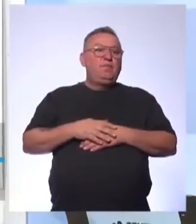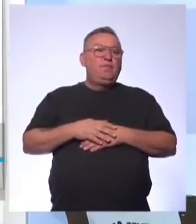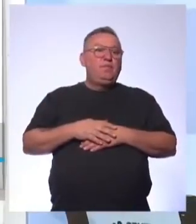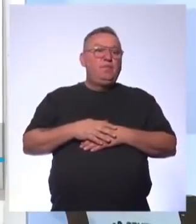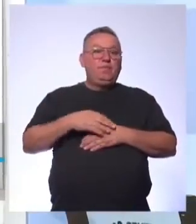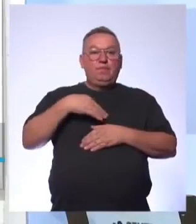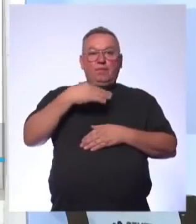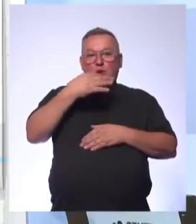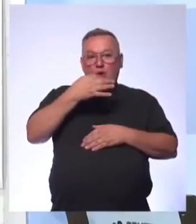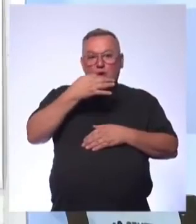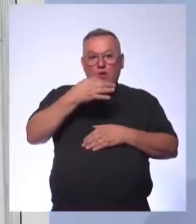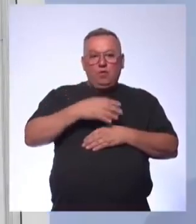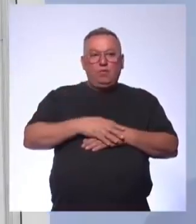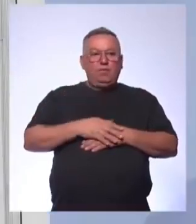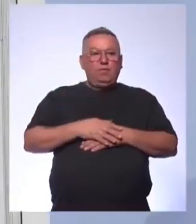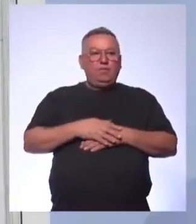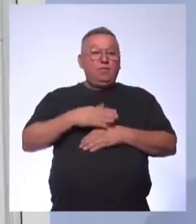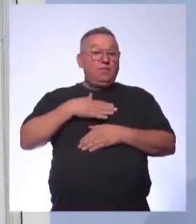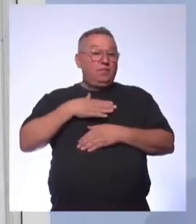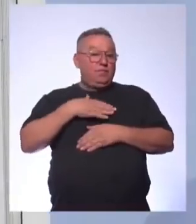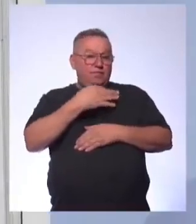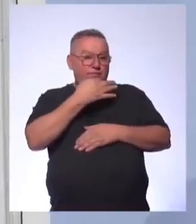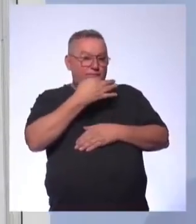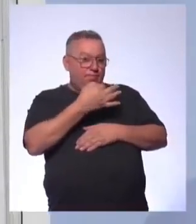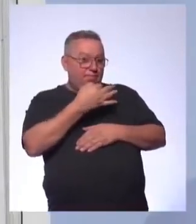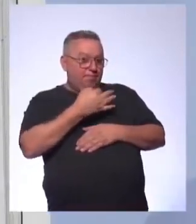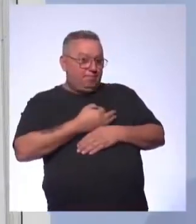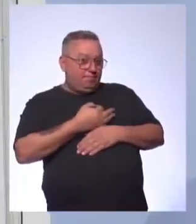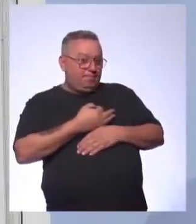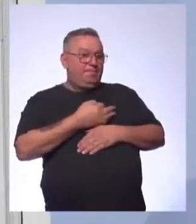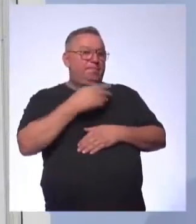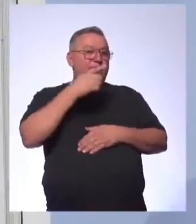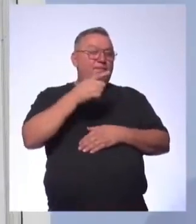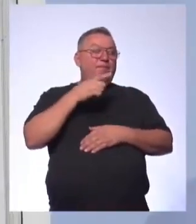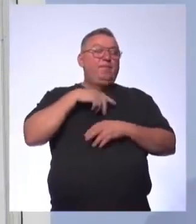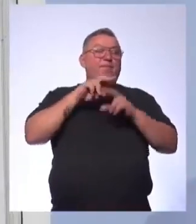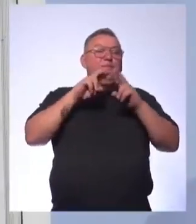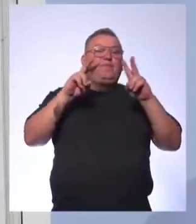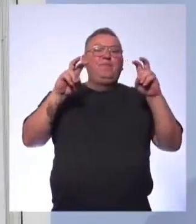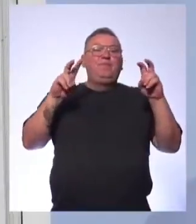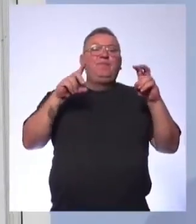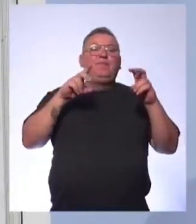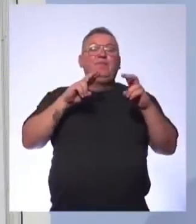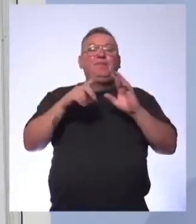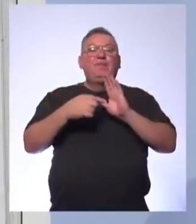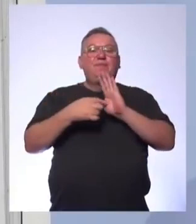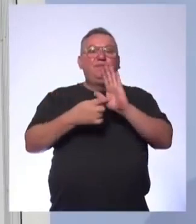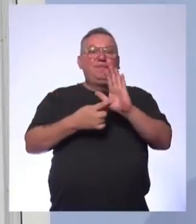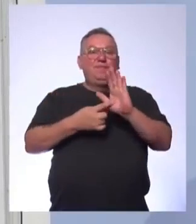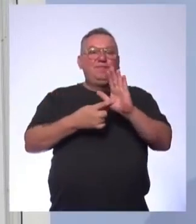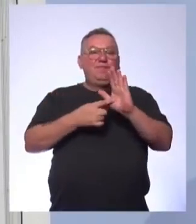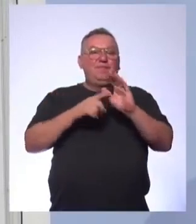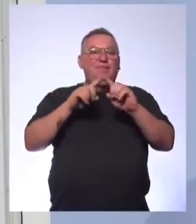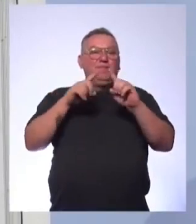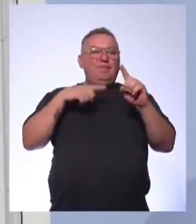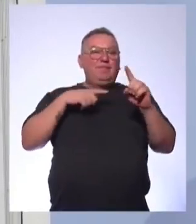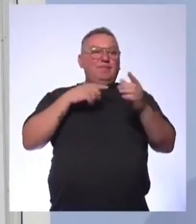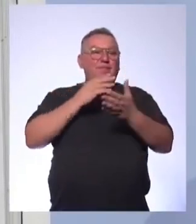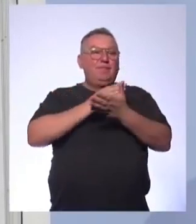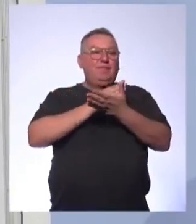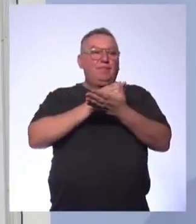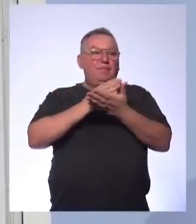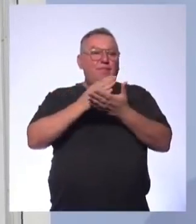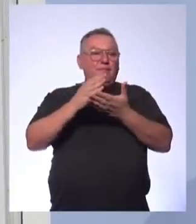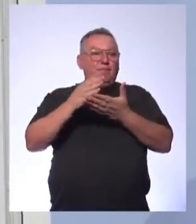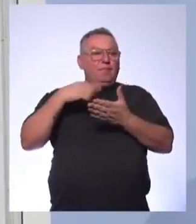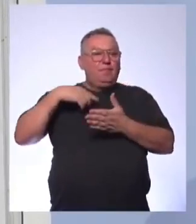think, eu acho. In my opinion, na minha opinião. Então, essas expressões, elas aparecem para eu introduzir